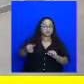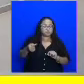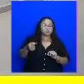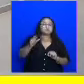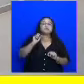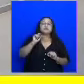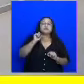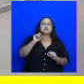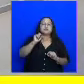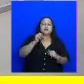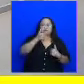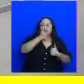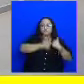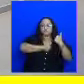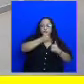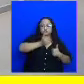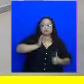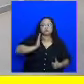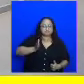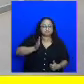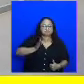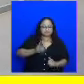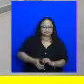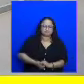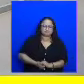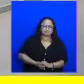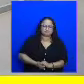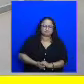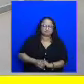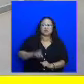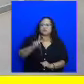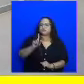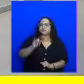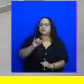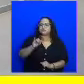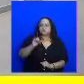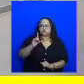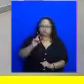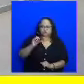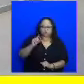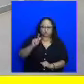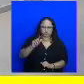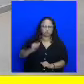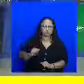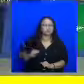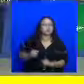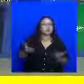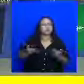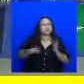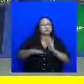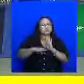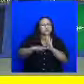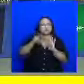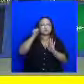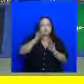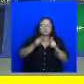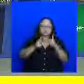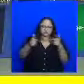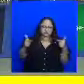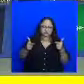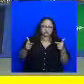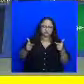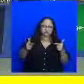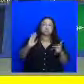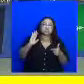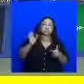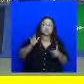o time do coração. Diogo, por favor, pode adentrar aqui no nosso palco, com apoio também da nossa garota da sorte. E vocês já